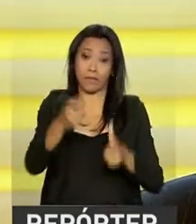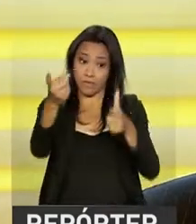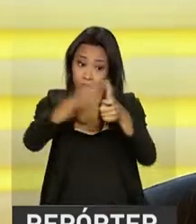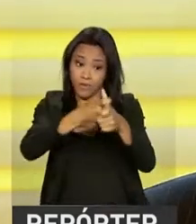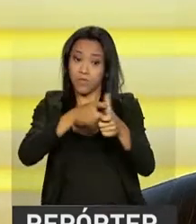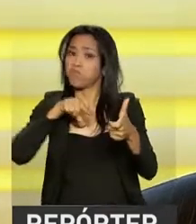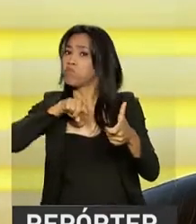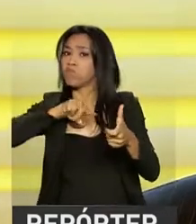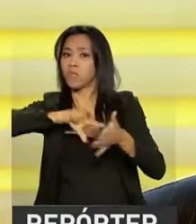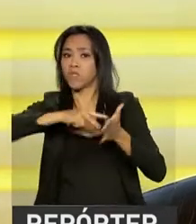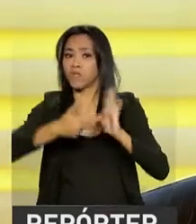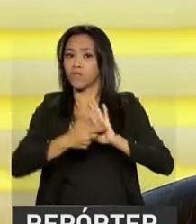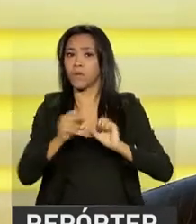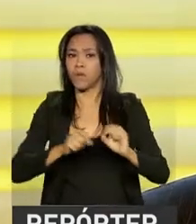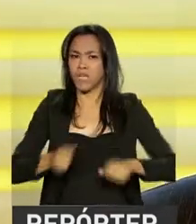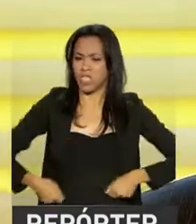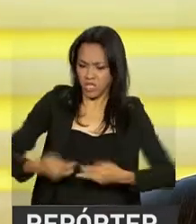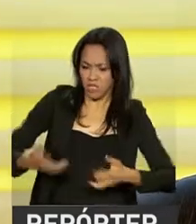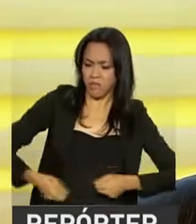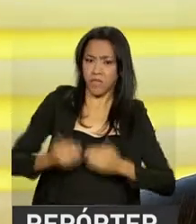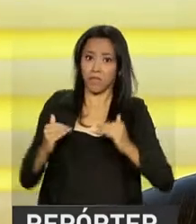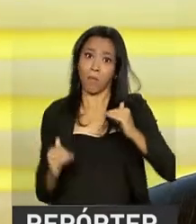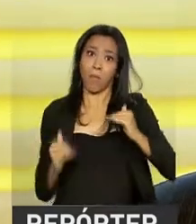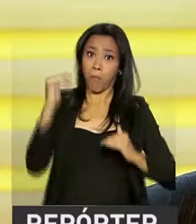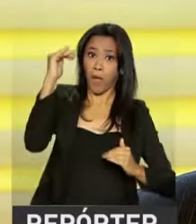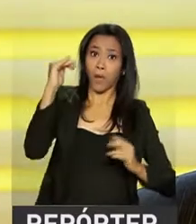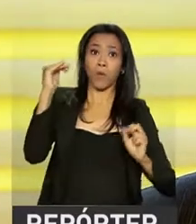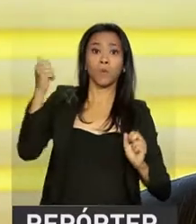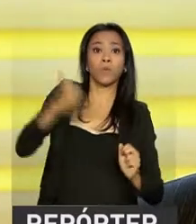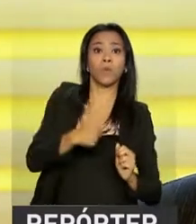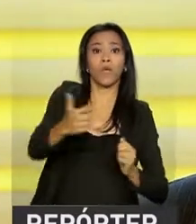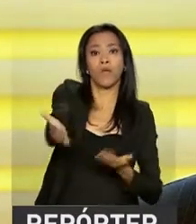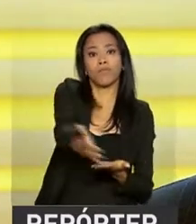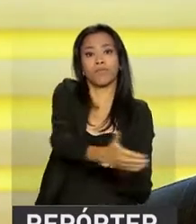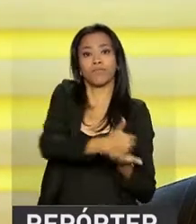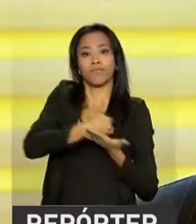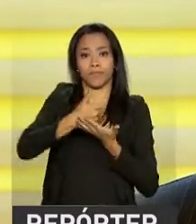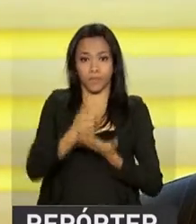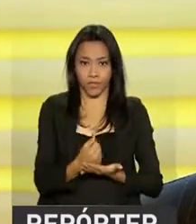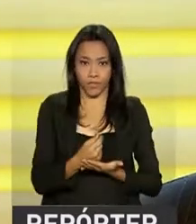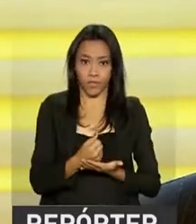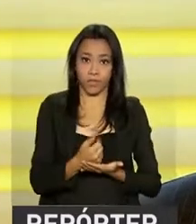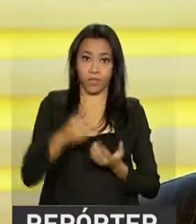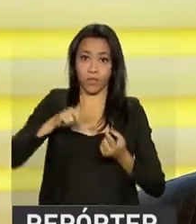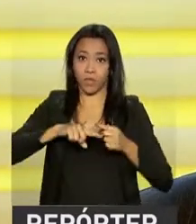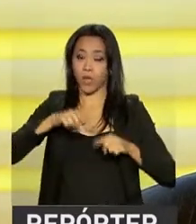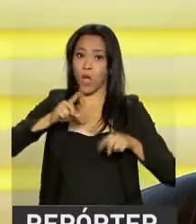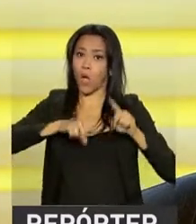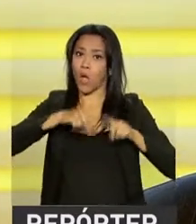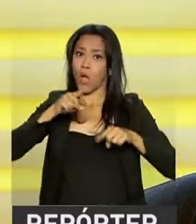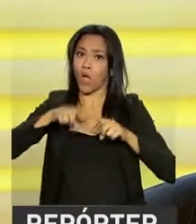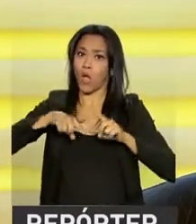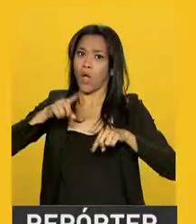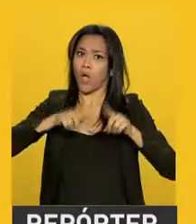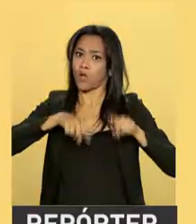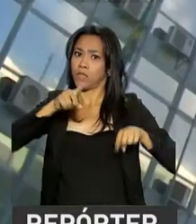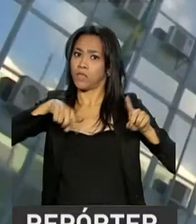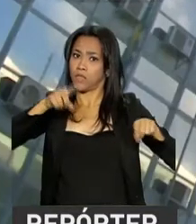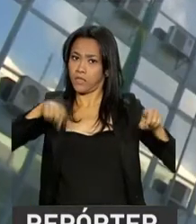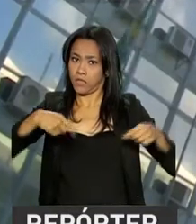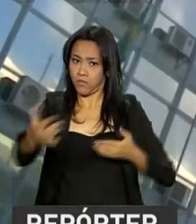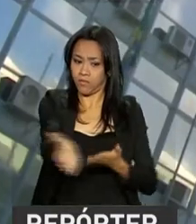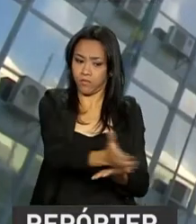significa que as nossas despesas são maiores que as receitas sempre sempre são fixas